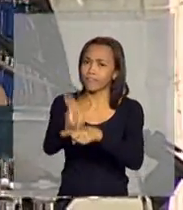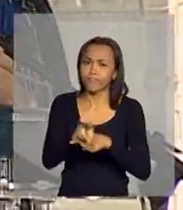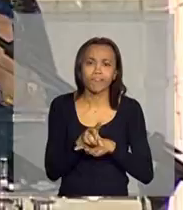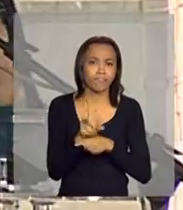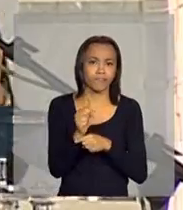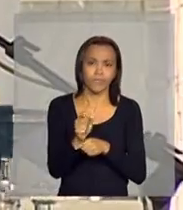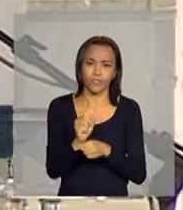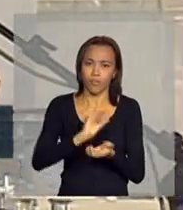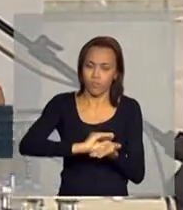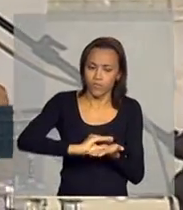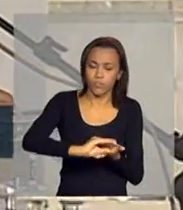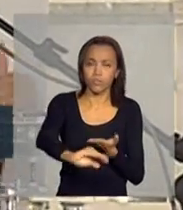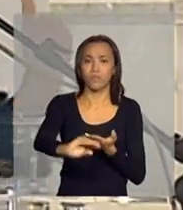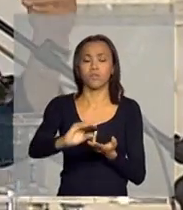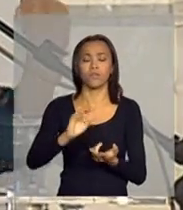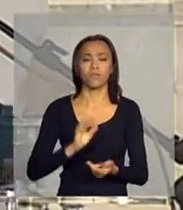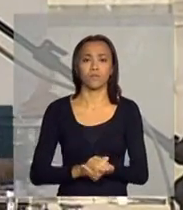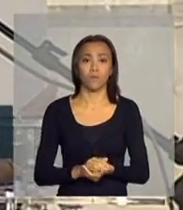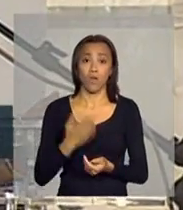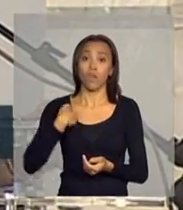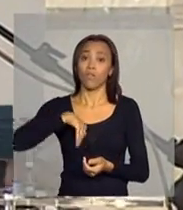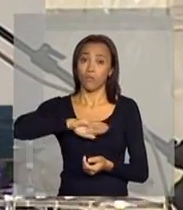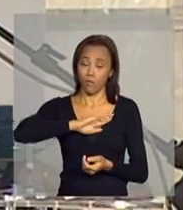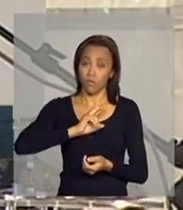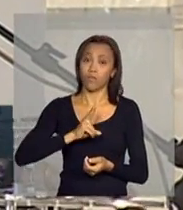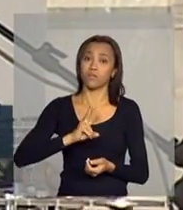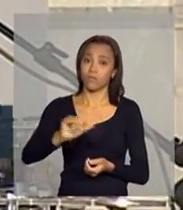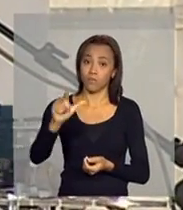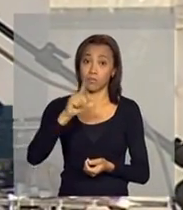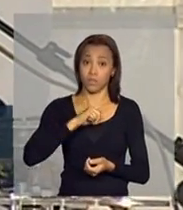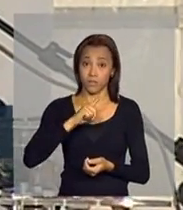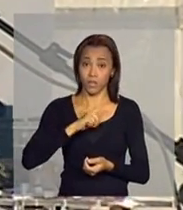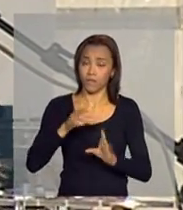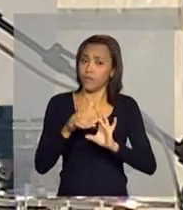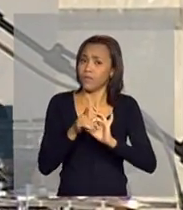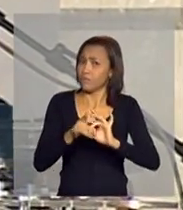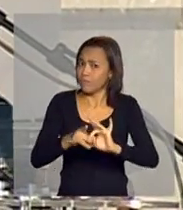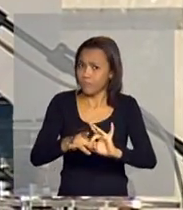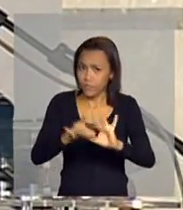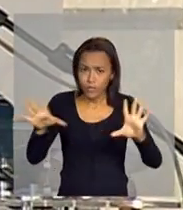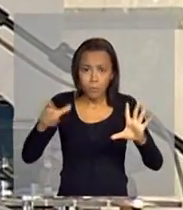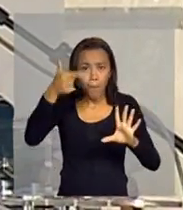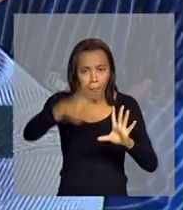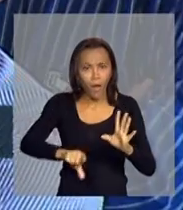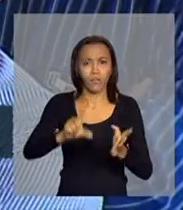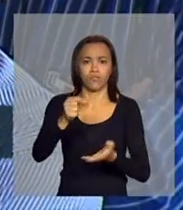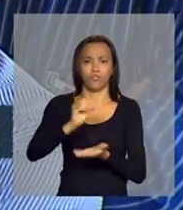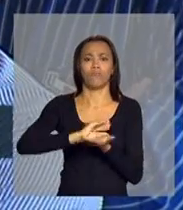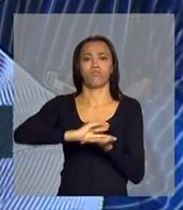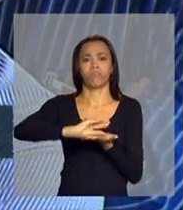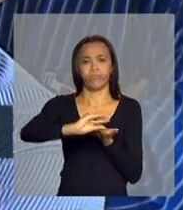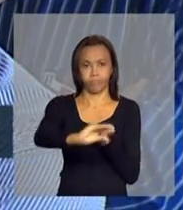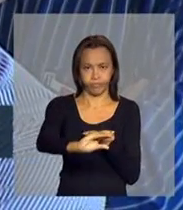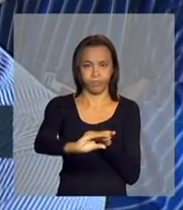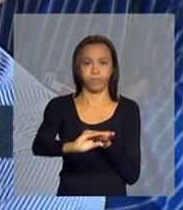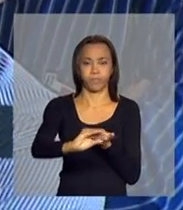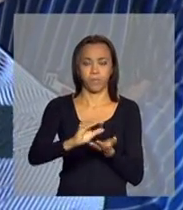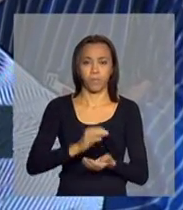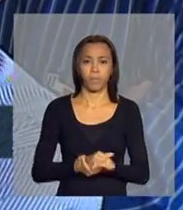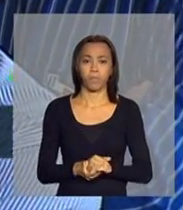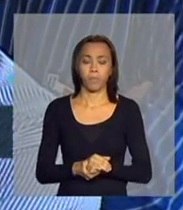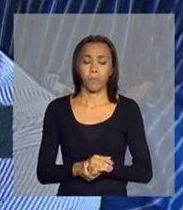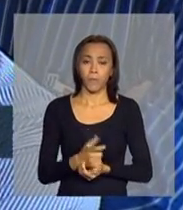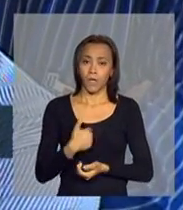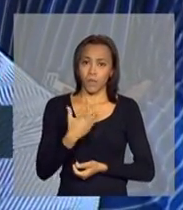investimento, nós teremos disponível mais recurso. Eu